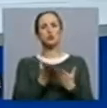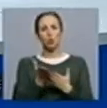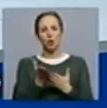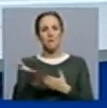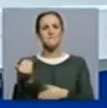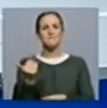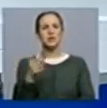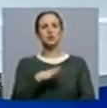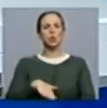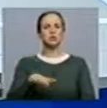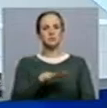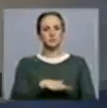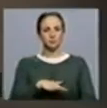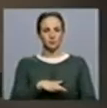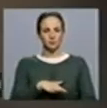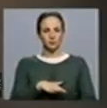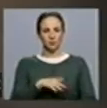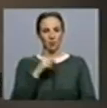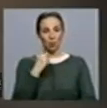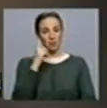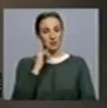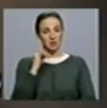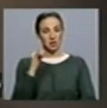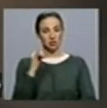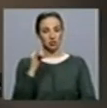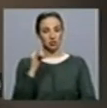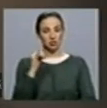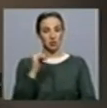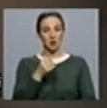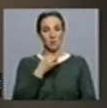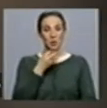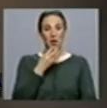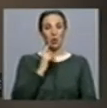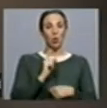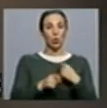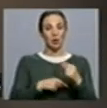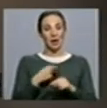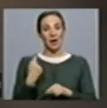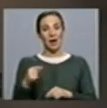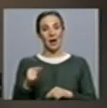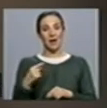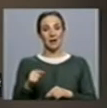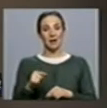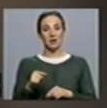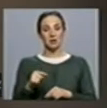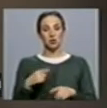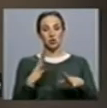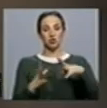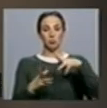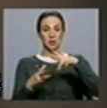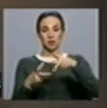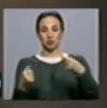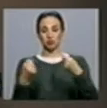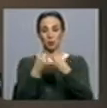que vem? Uma das teorias mais que está a ser apontada é que, eventualmente, terá havido até choque de planetas relativamente